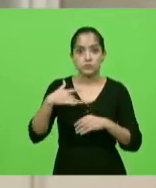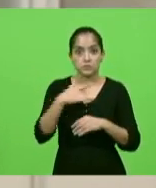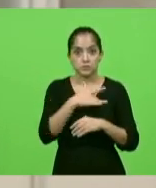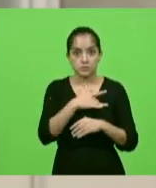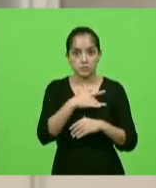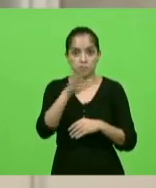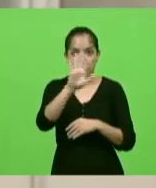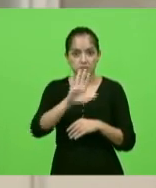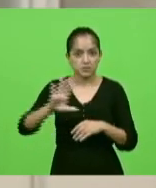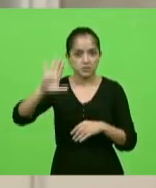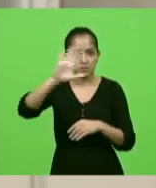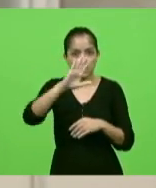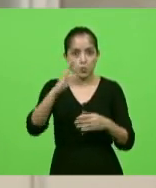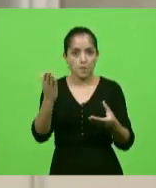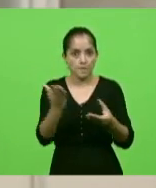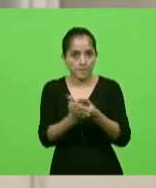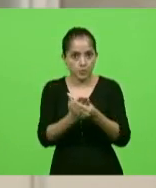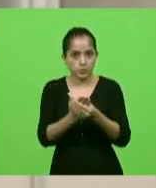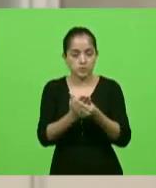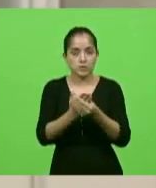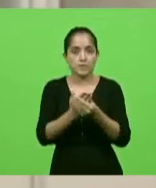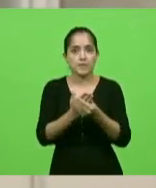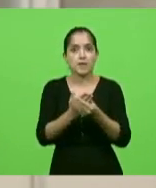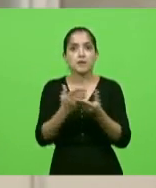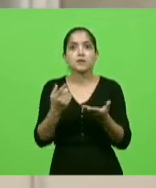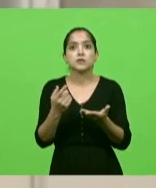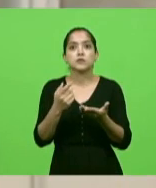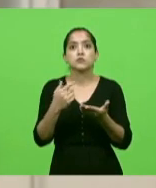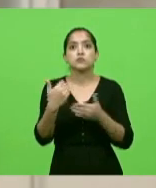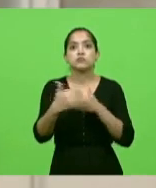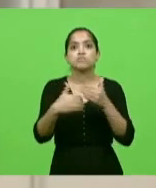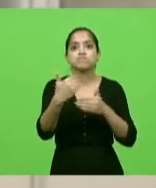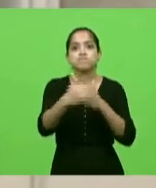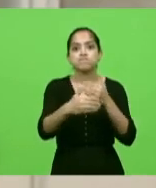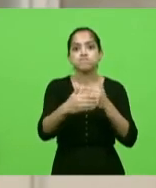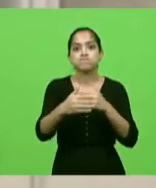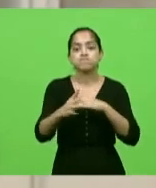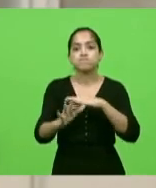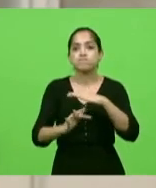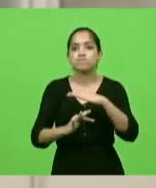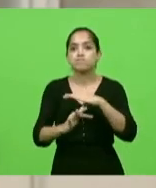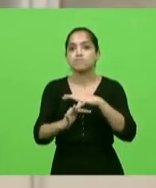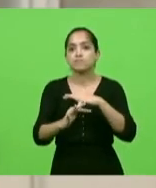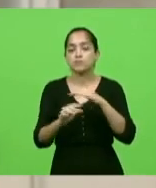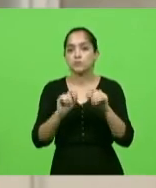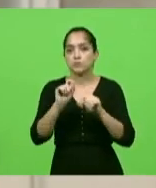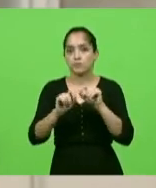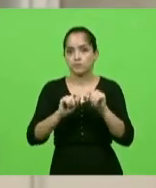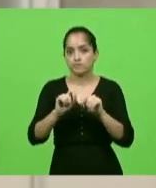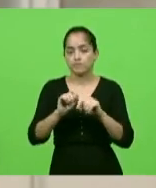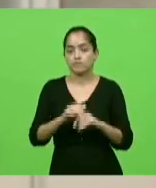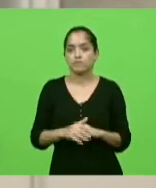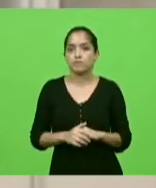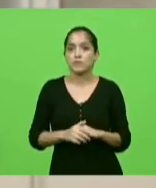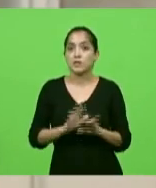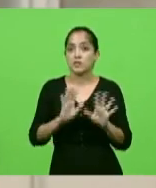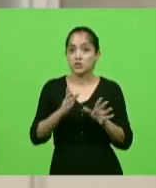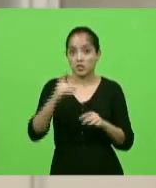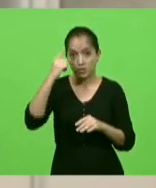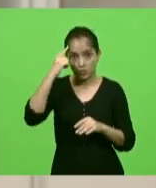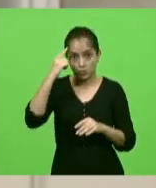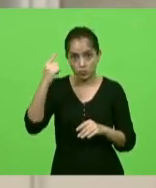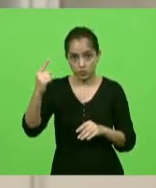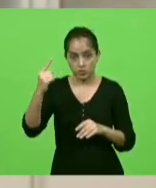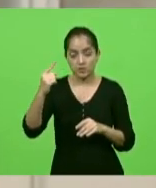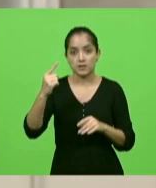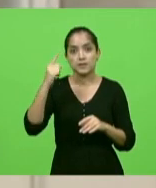Saúde encaminhou o processo para empenhamento da ordem de fornecimento com respectiva e já